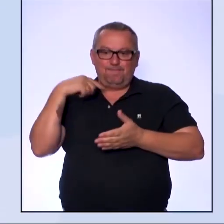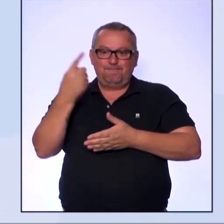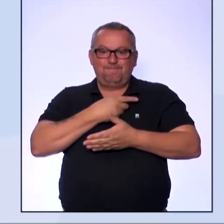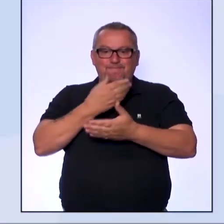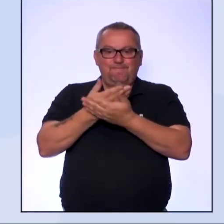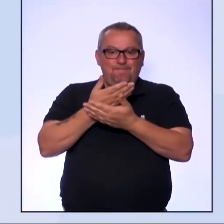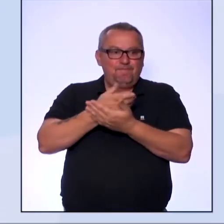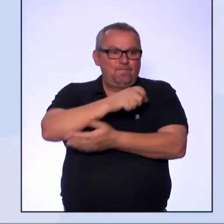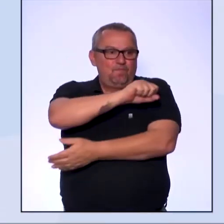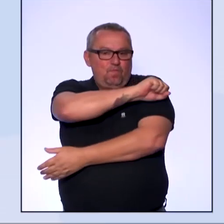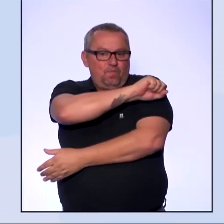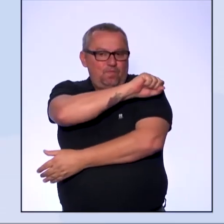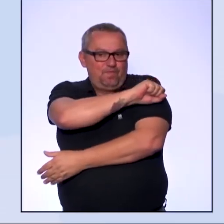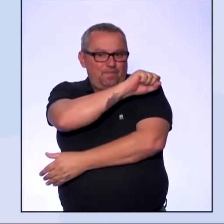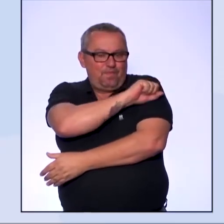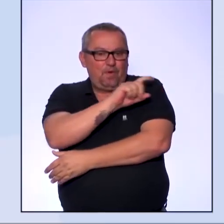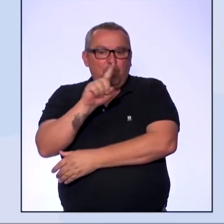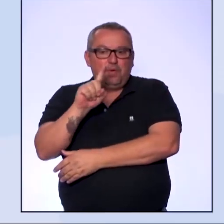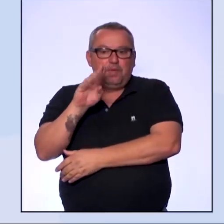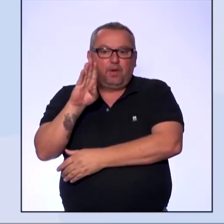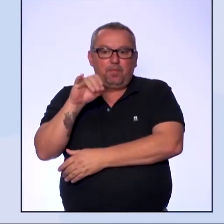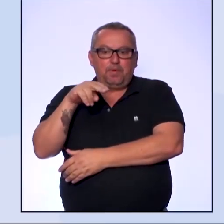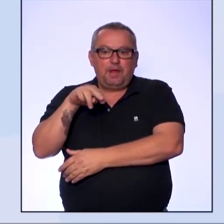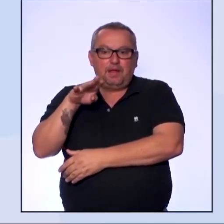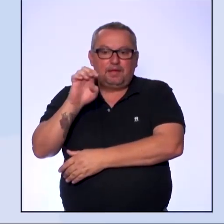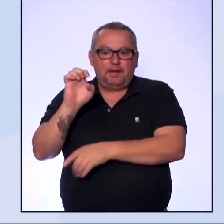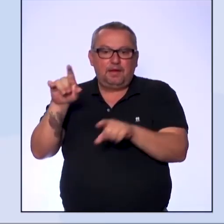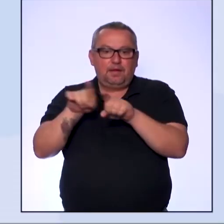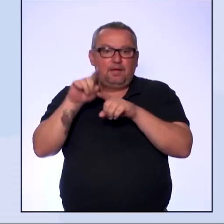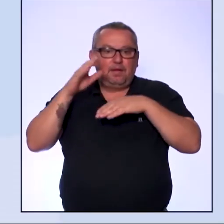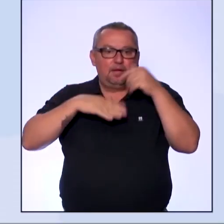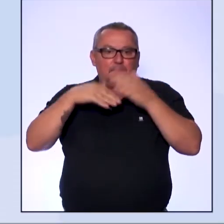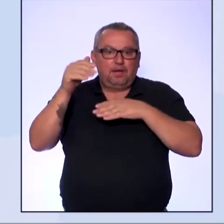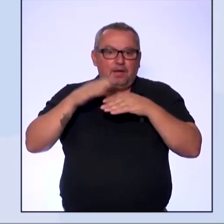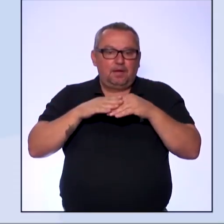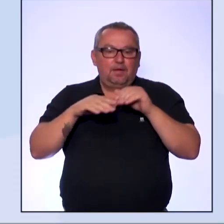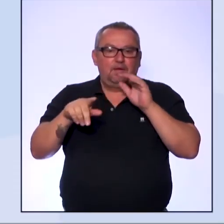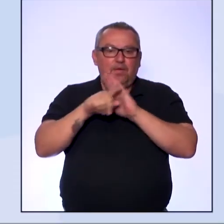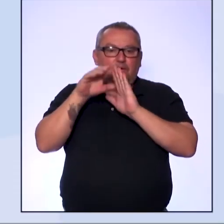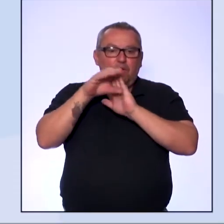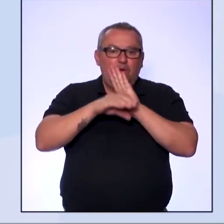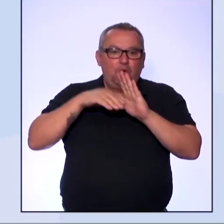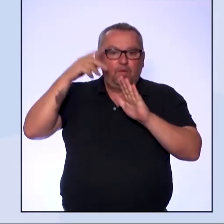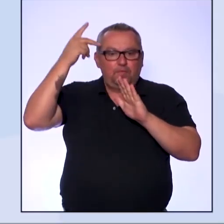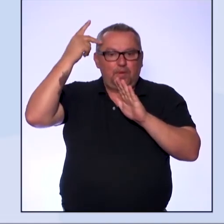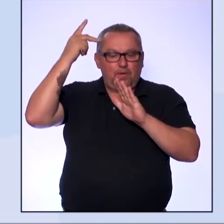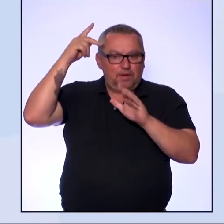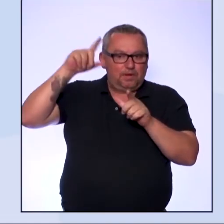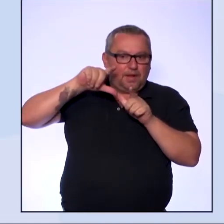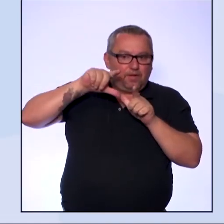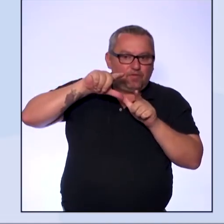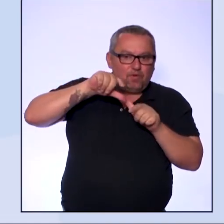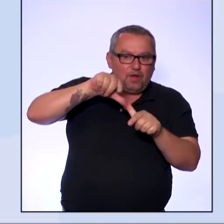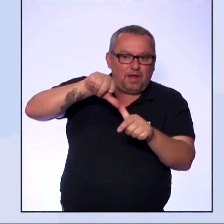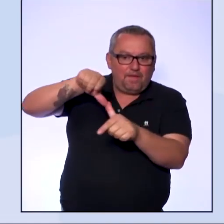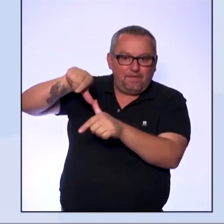8º ano, ela é do primeiro bimestre, e a habilidade é a habilidade do currículo paulista de geografia, a